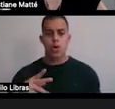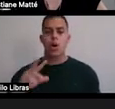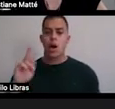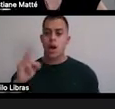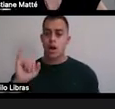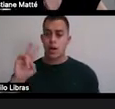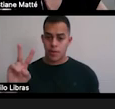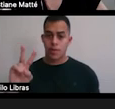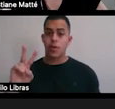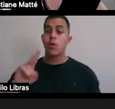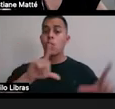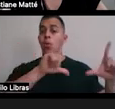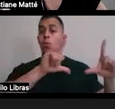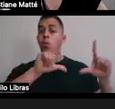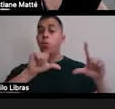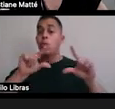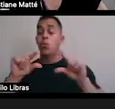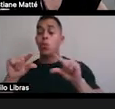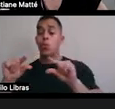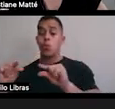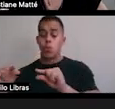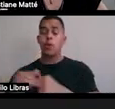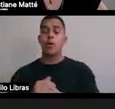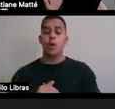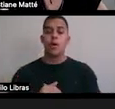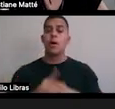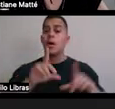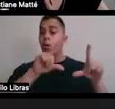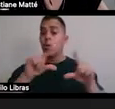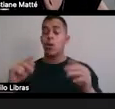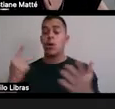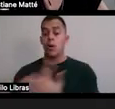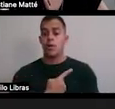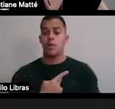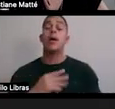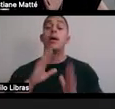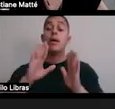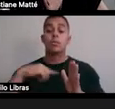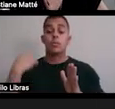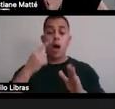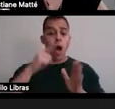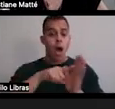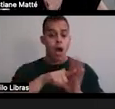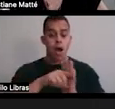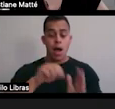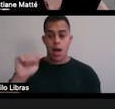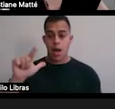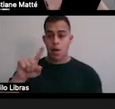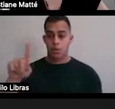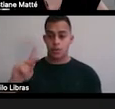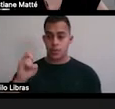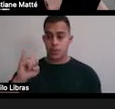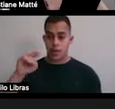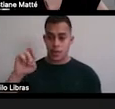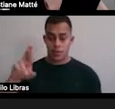diminuindo, olha, diminuindo sua, né, a sua incidência. Quando a gente vai avaliar o Alzheimer, a gente tem